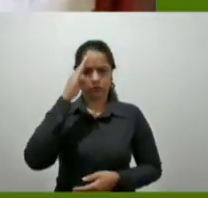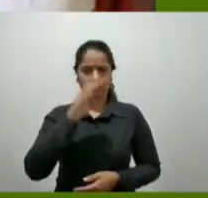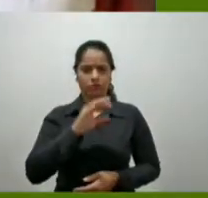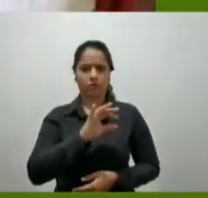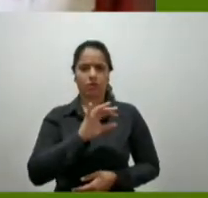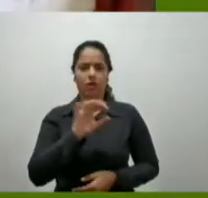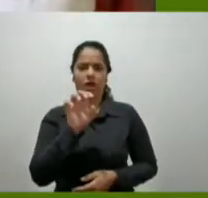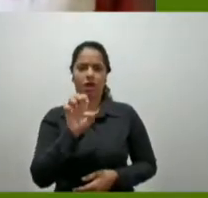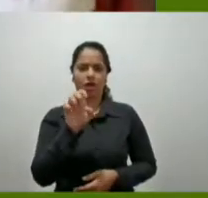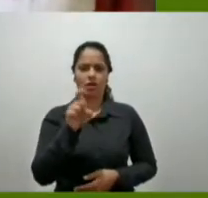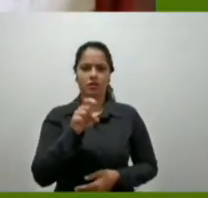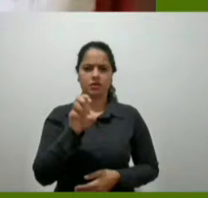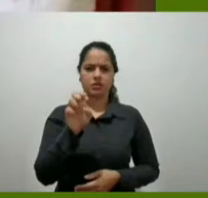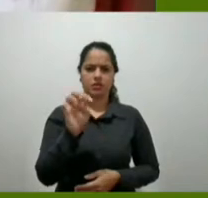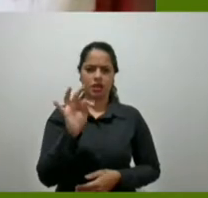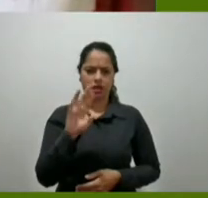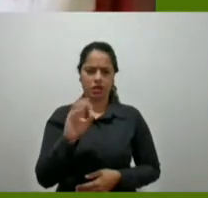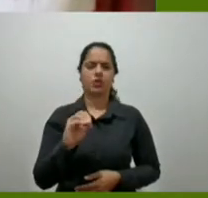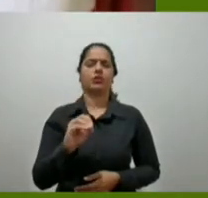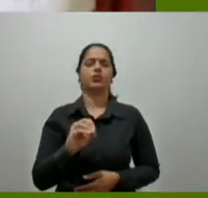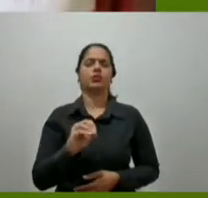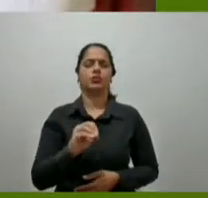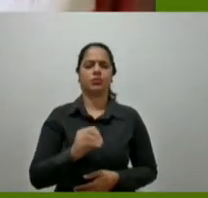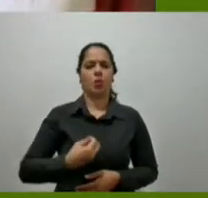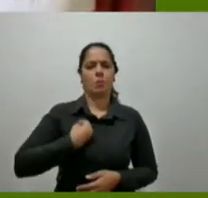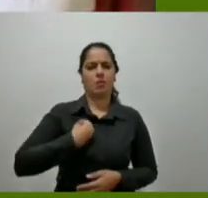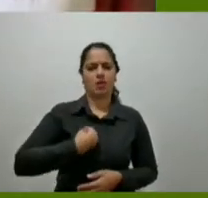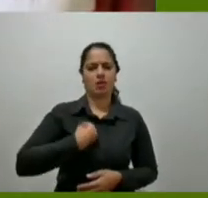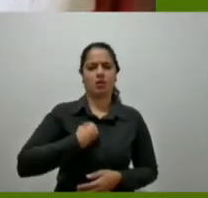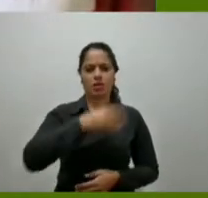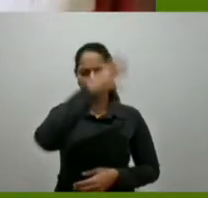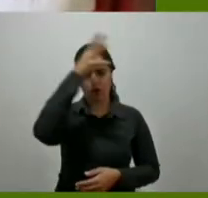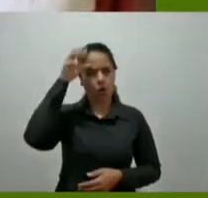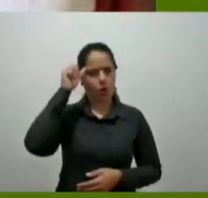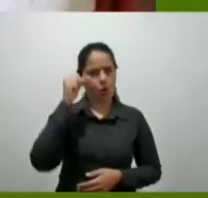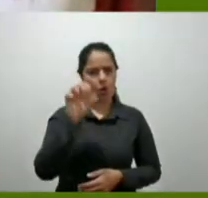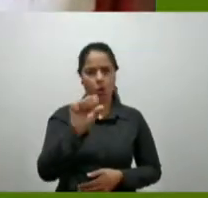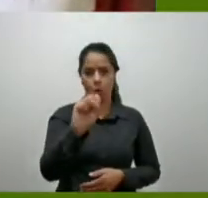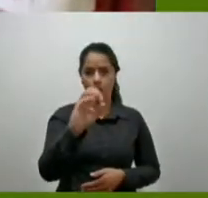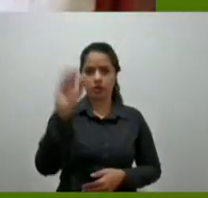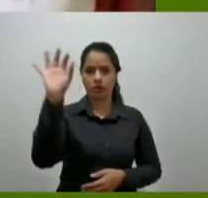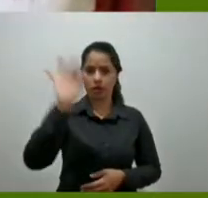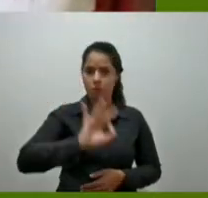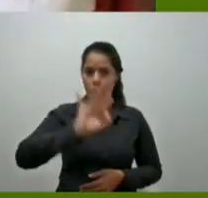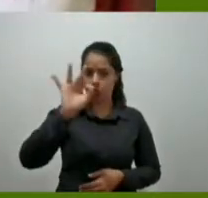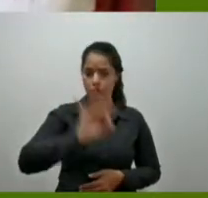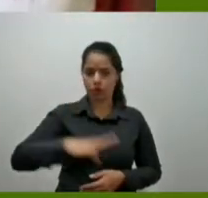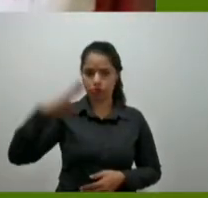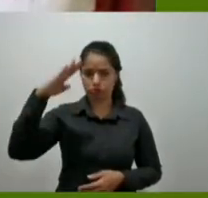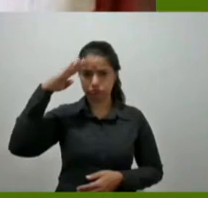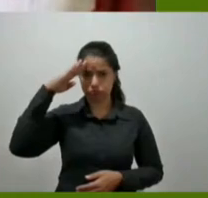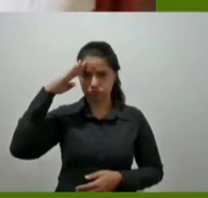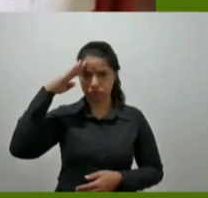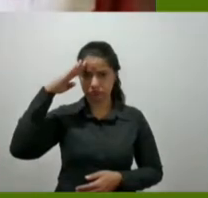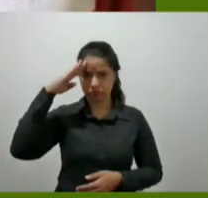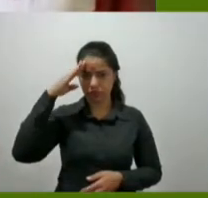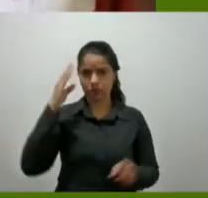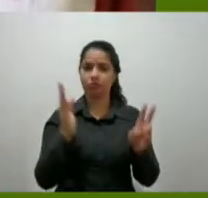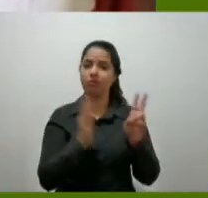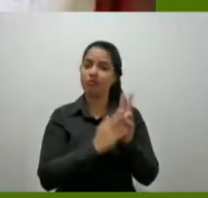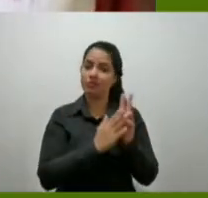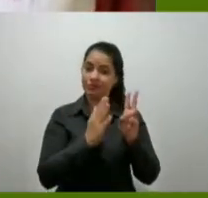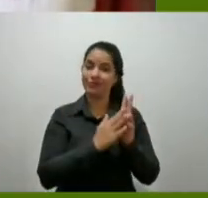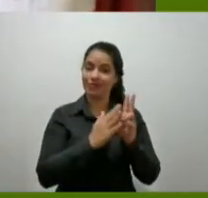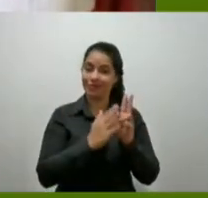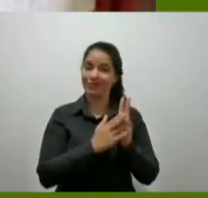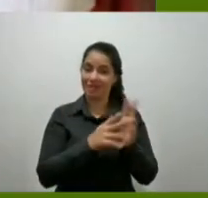representatividade na Amazônia. Você tem uma ideia, mais de 80% dos soldados brasileiros na Amazônia são indígenas. E o Exército Brasileiro